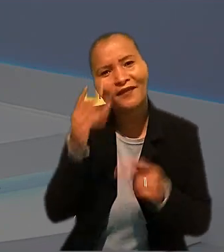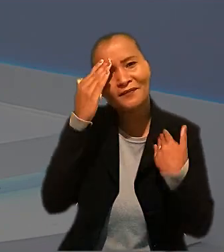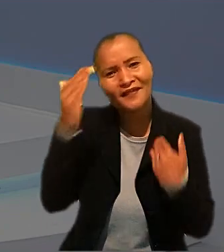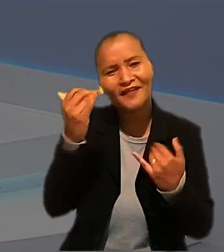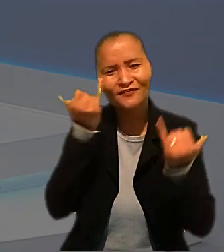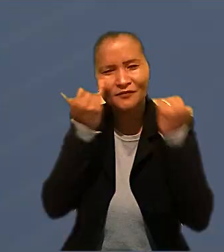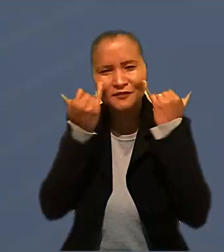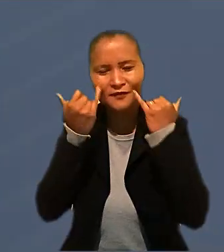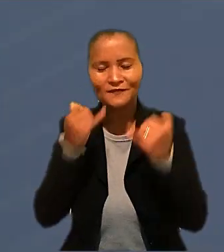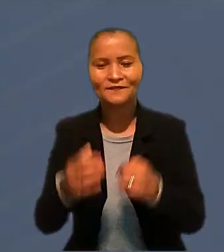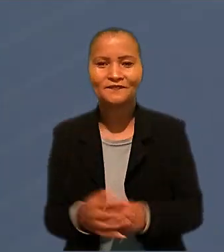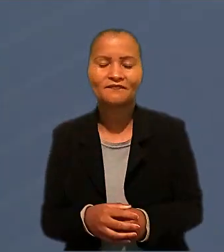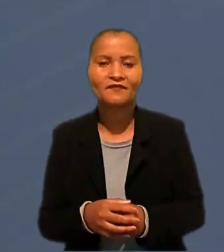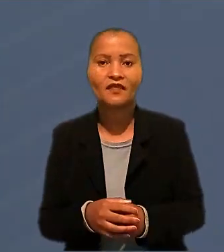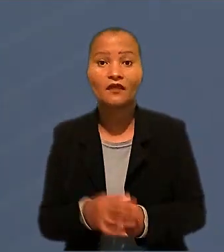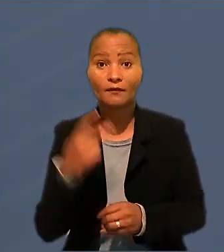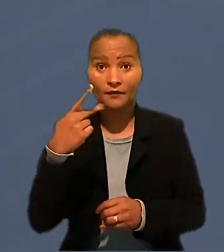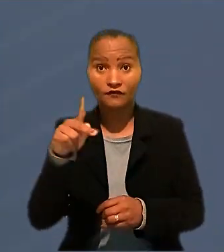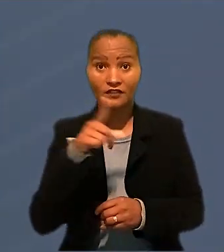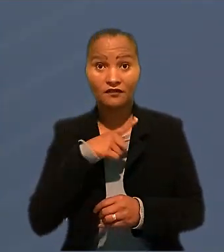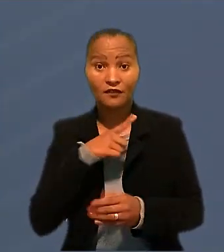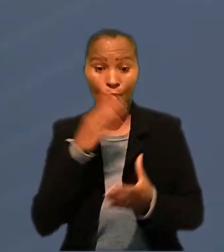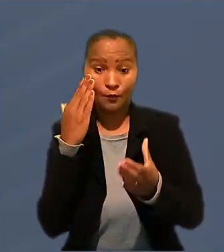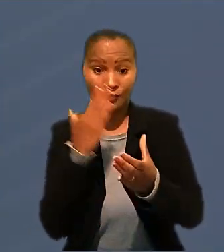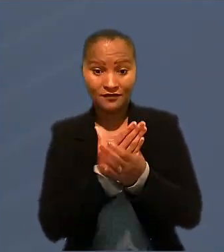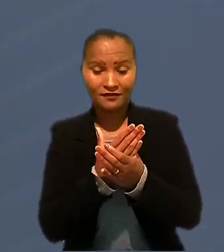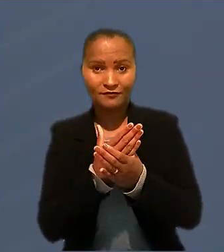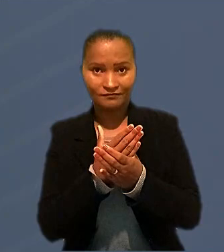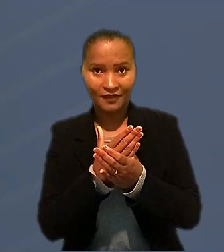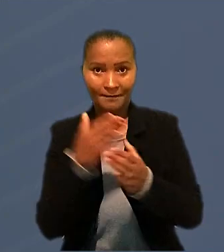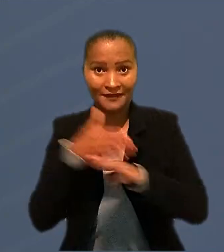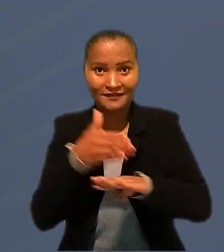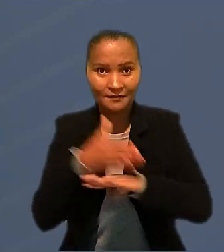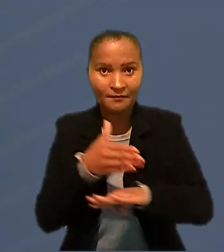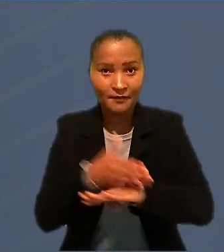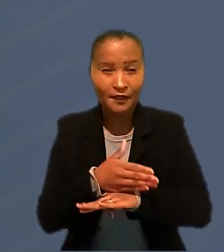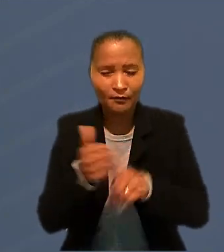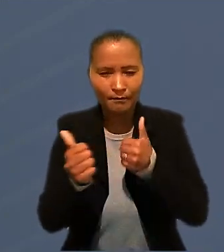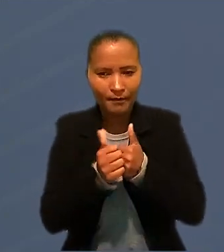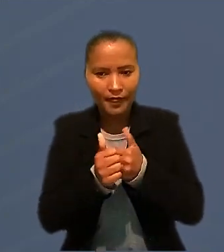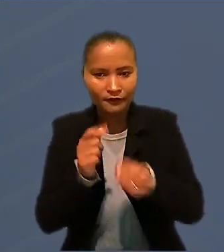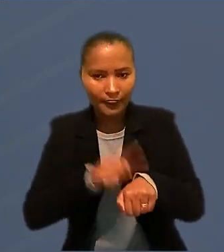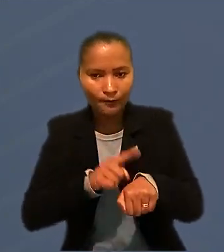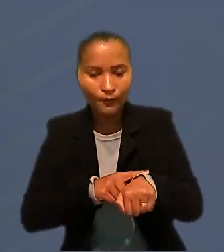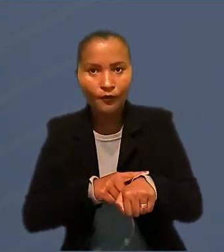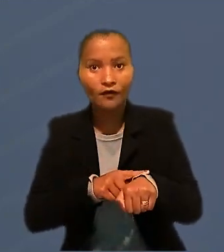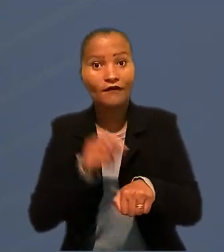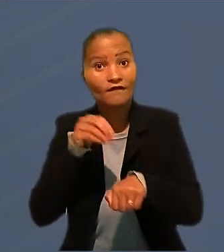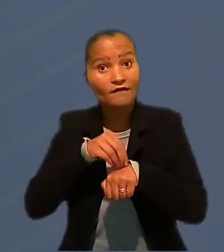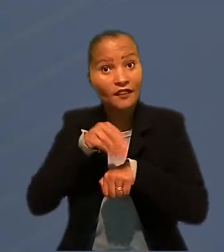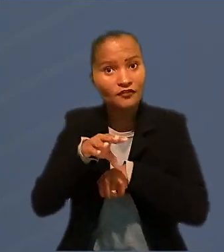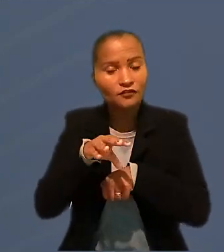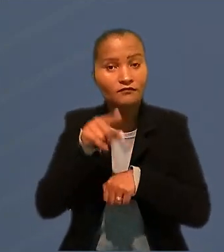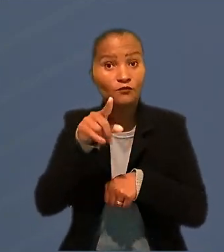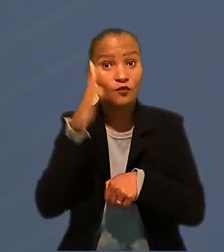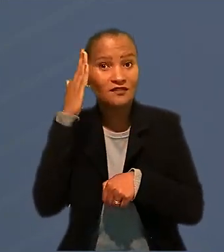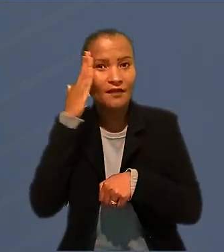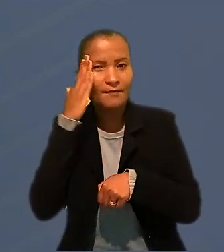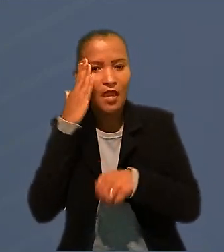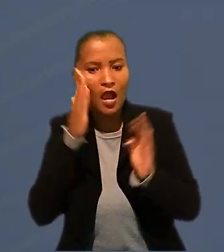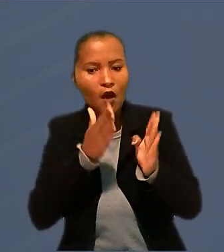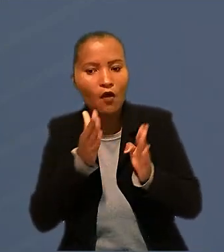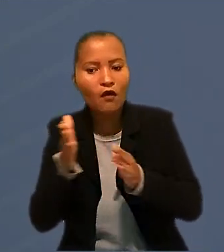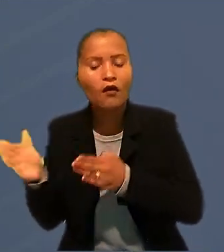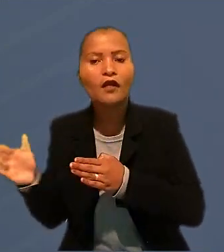pelas informações. E para você que tem um processo tramitando no TST perto de entrar em pauta, fica a dica. Para saber a